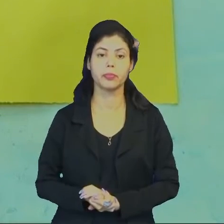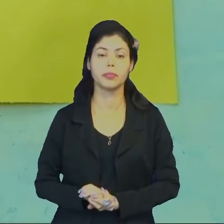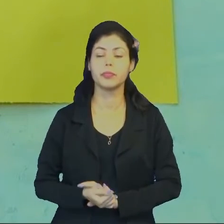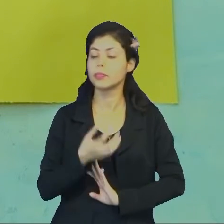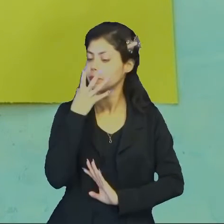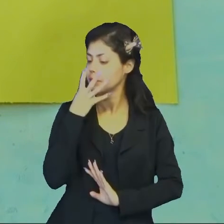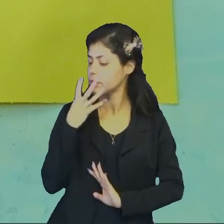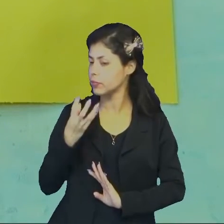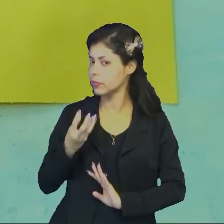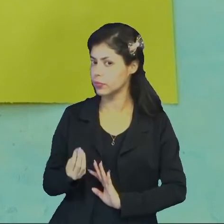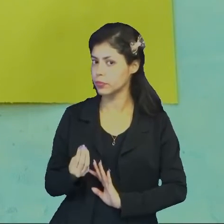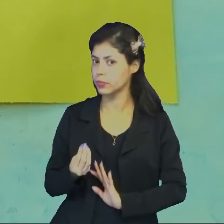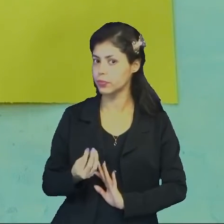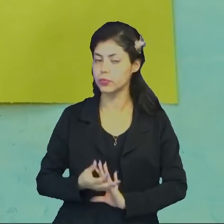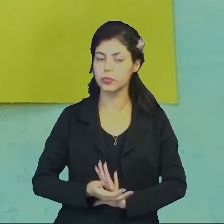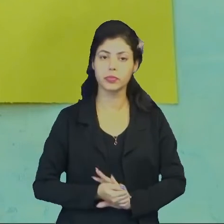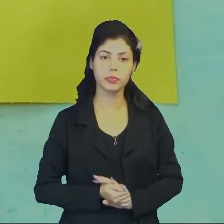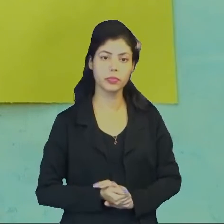Raposa,